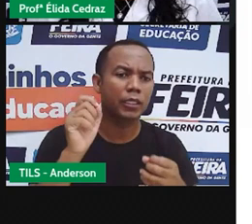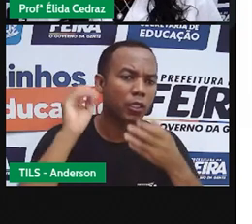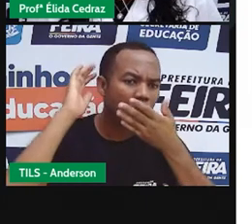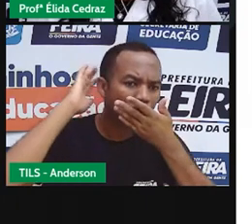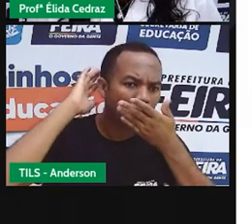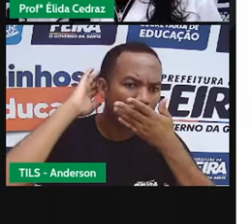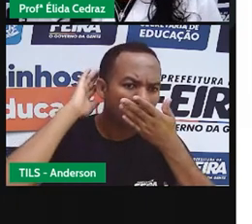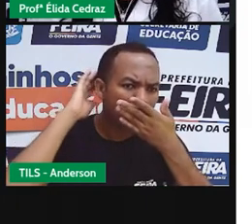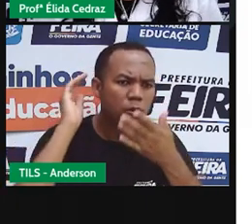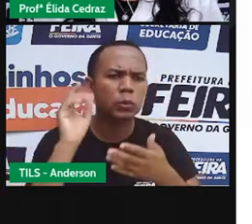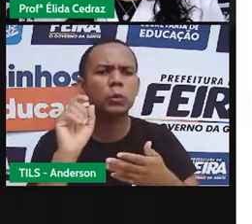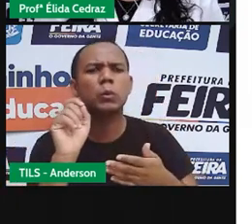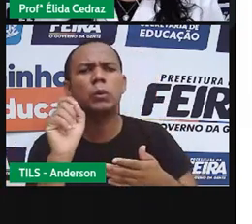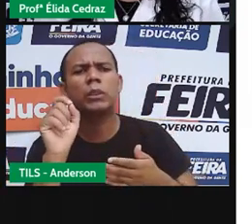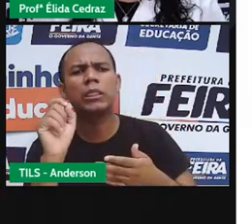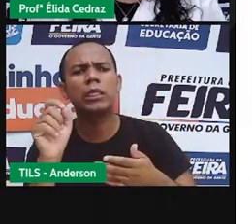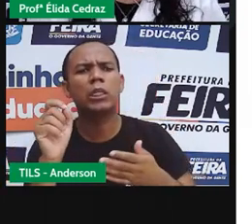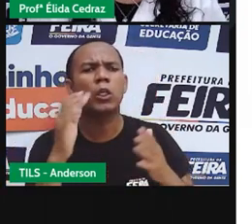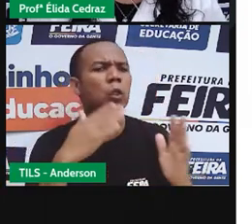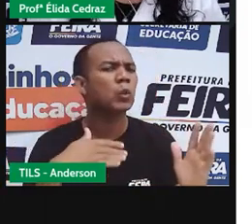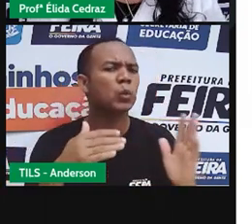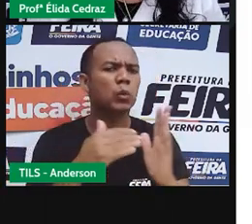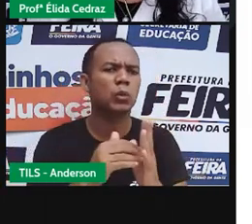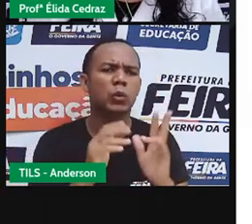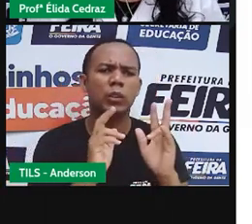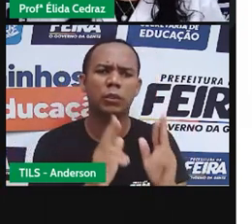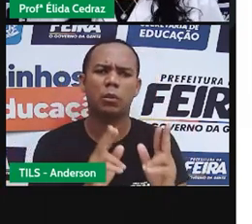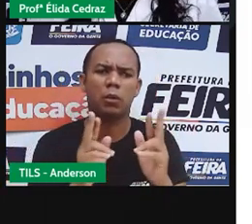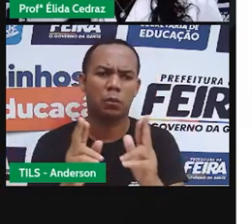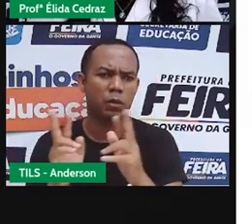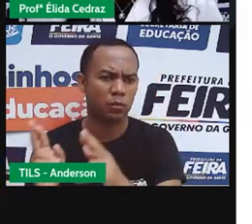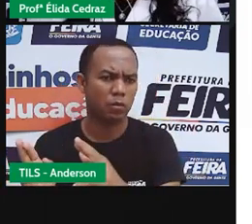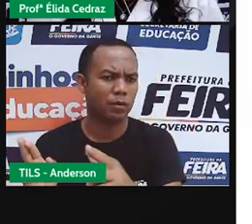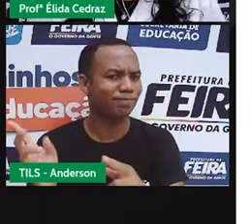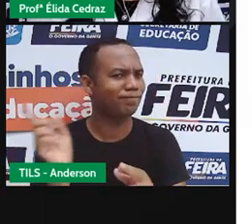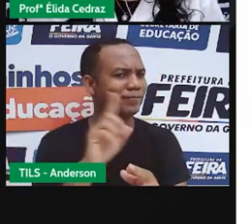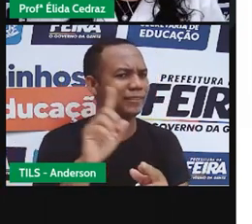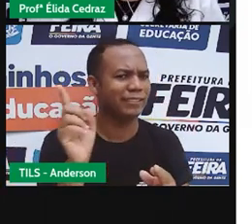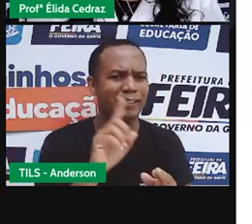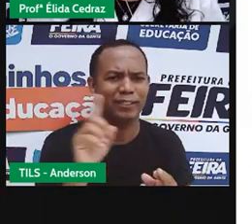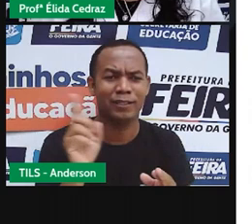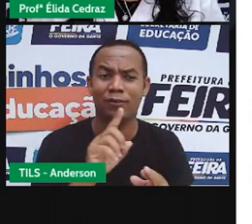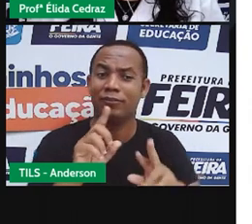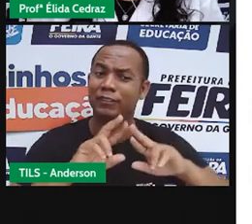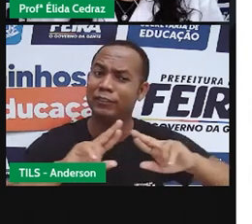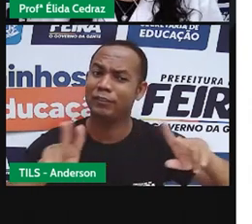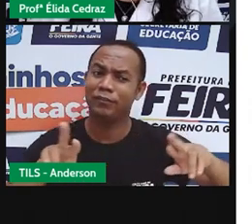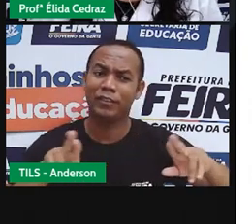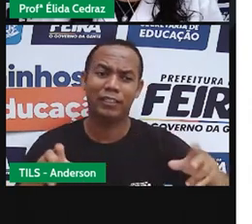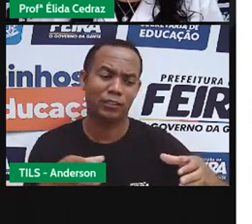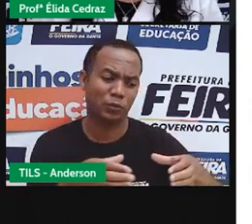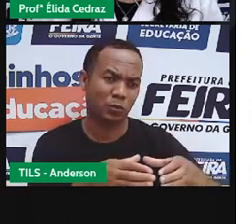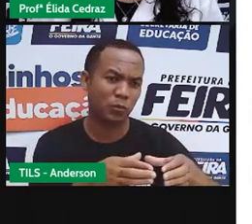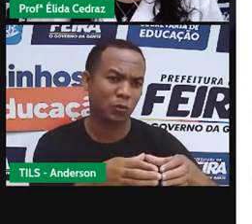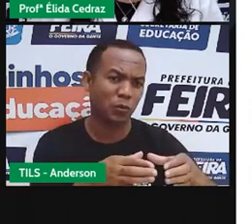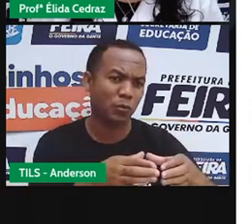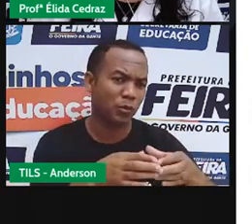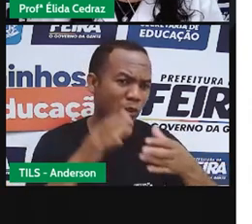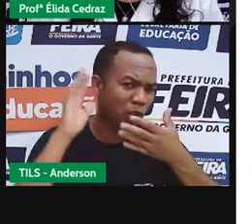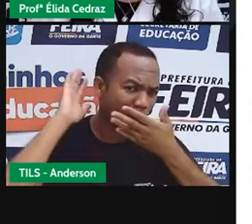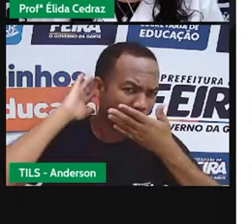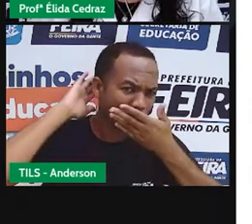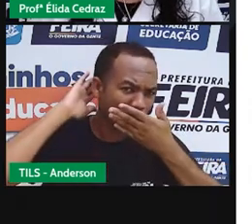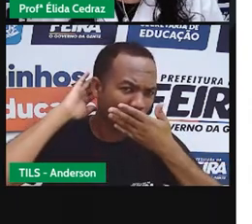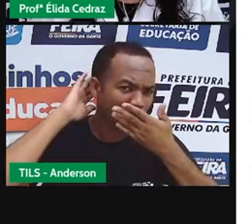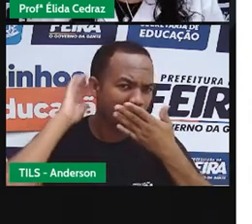ou de indígena, acha que é tudo da mesma tribo, todos da mesma aldeia e que todos têm os